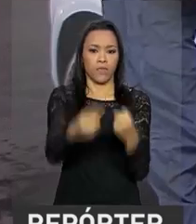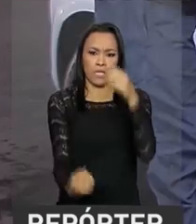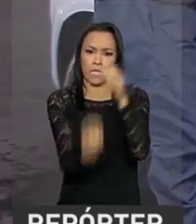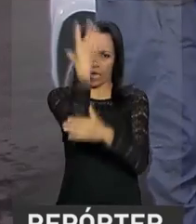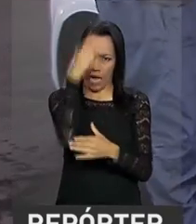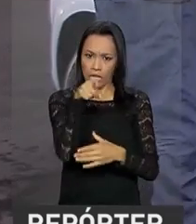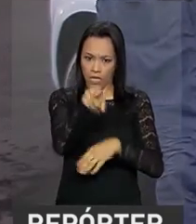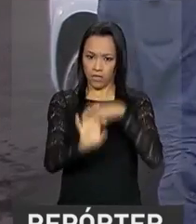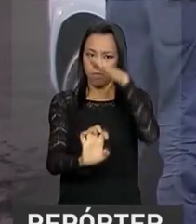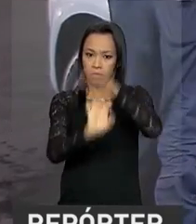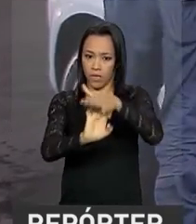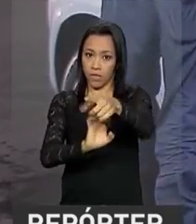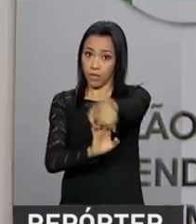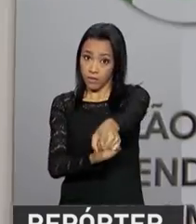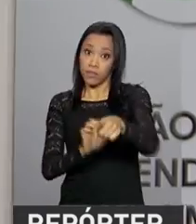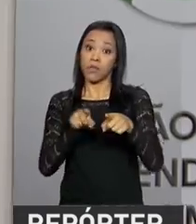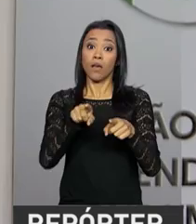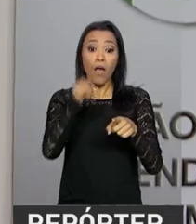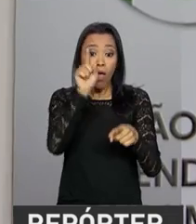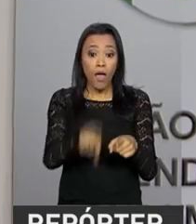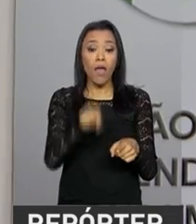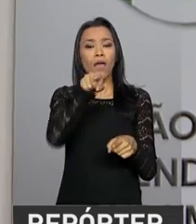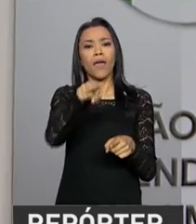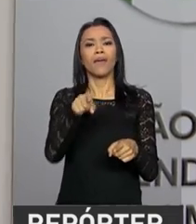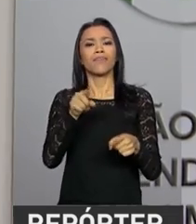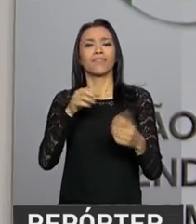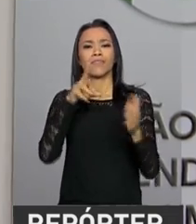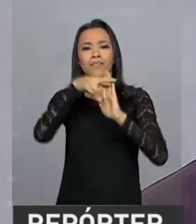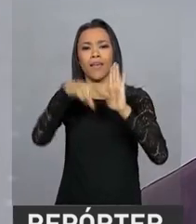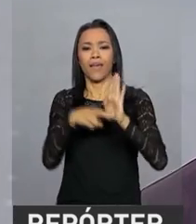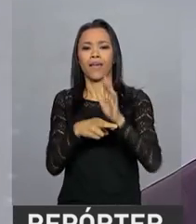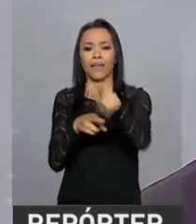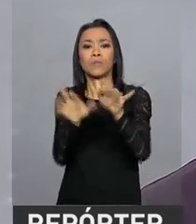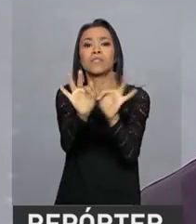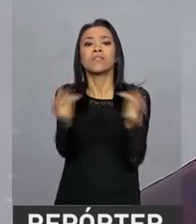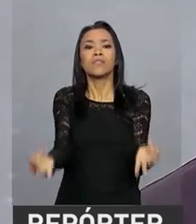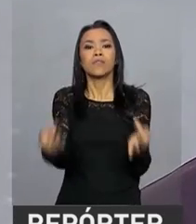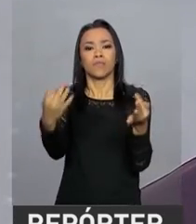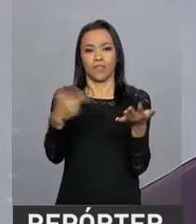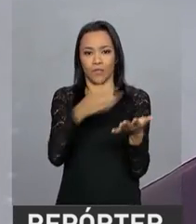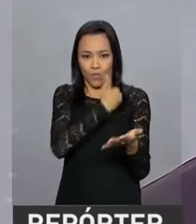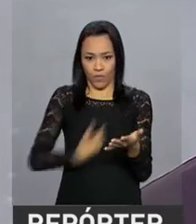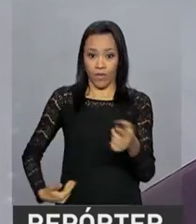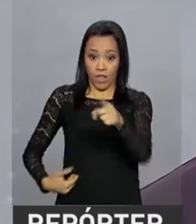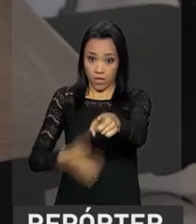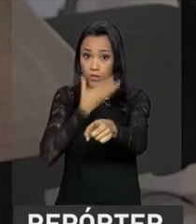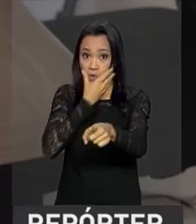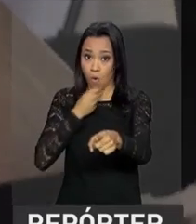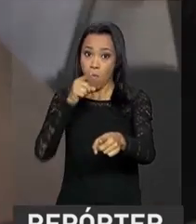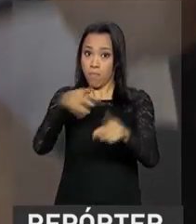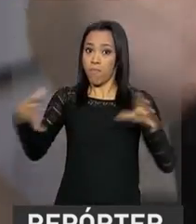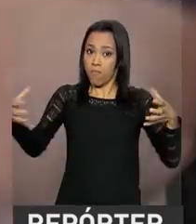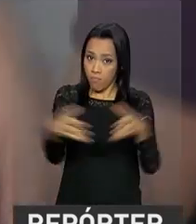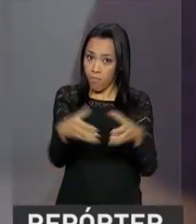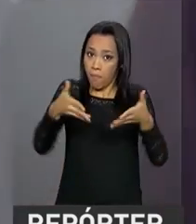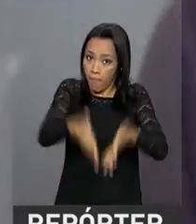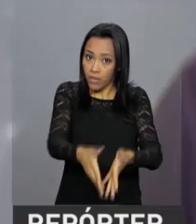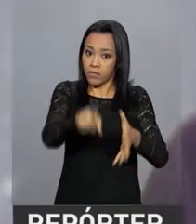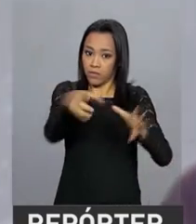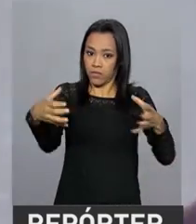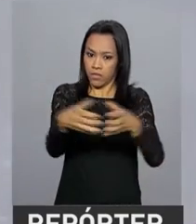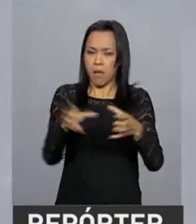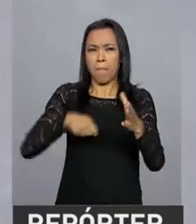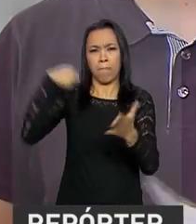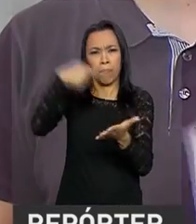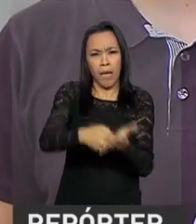criada há dois anos a empresa faz parte do simples nacional o rhodolfo é um dos sócios segundo ele pagar os